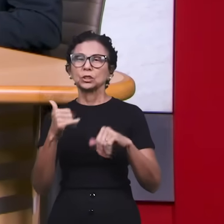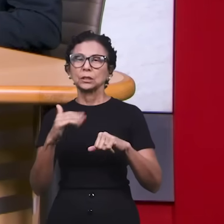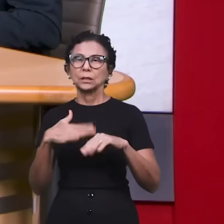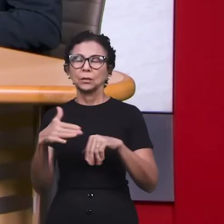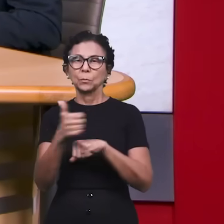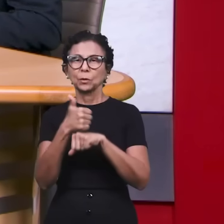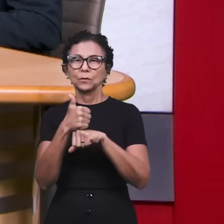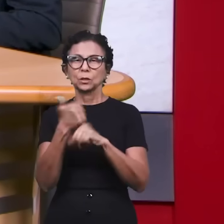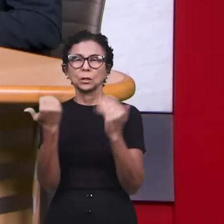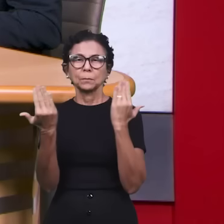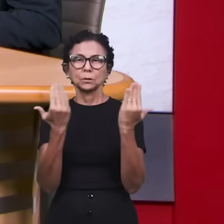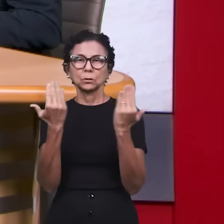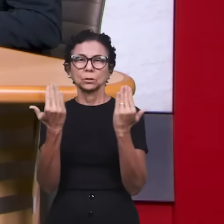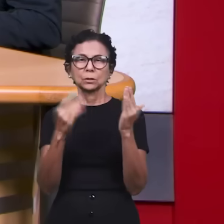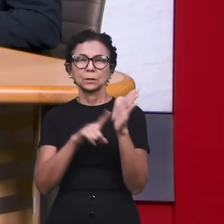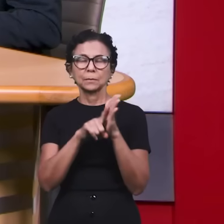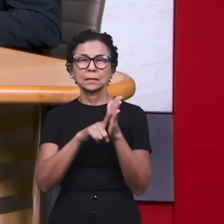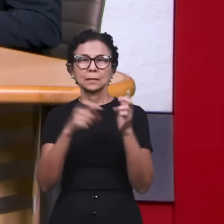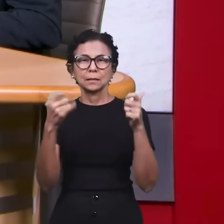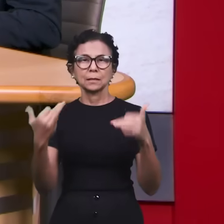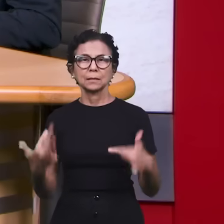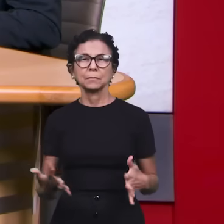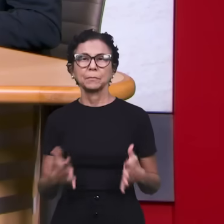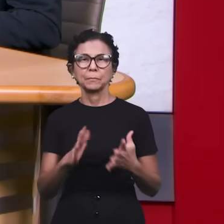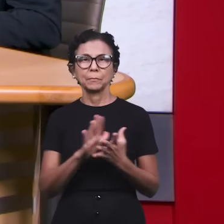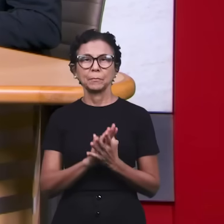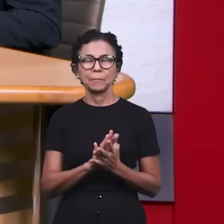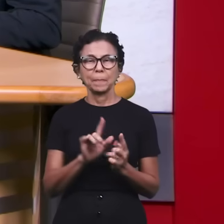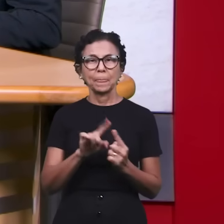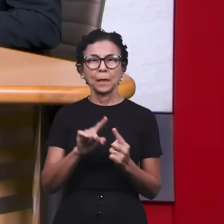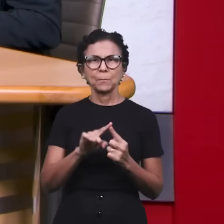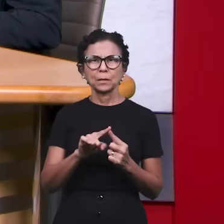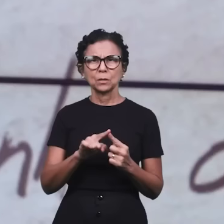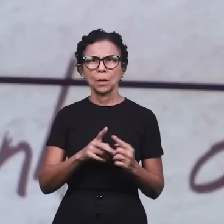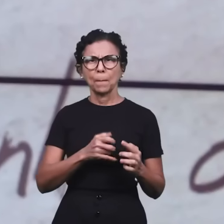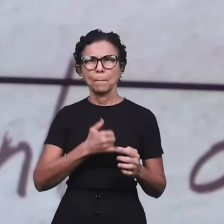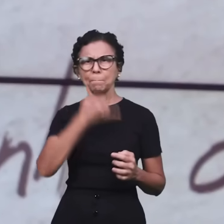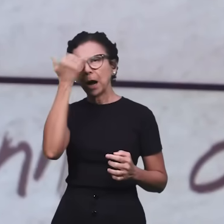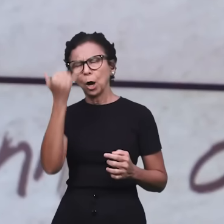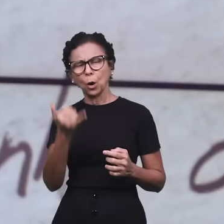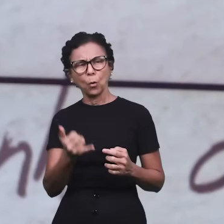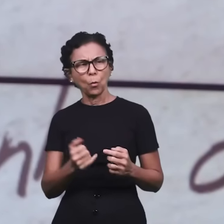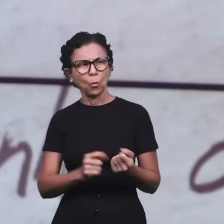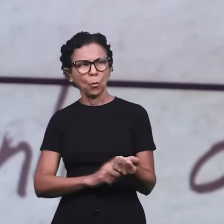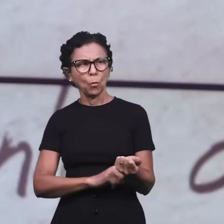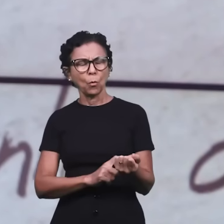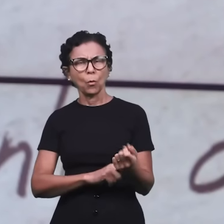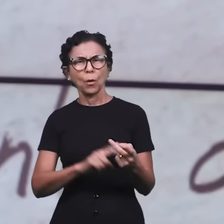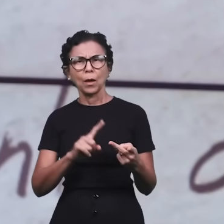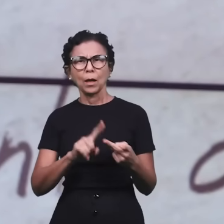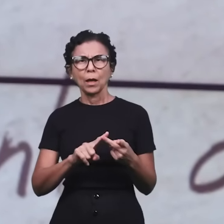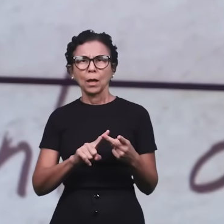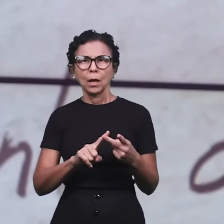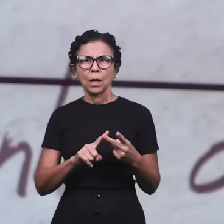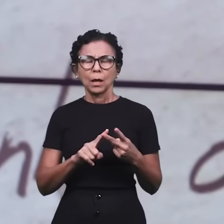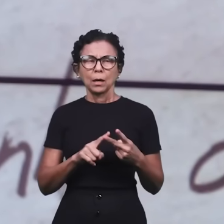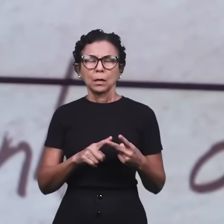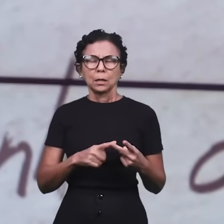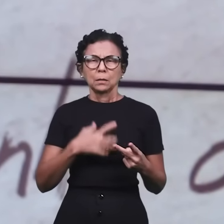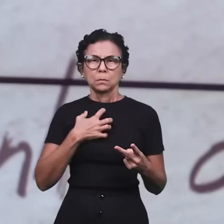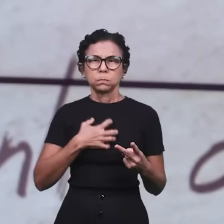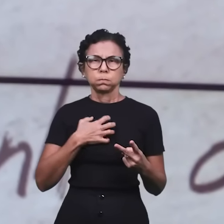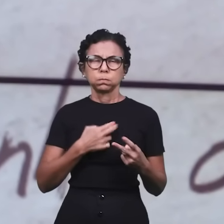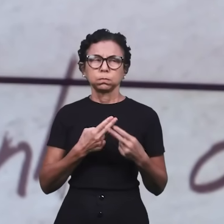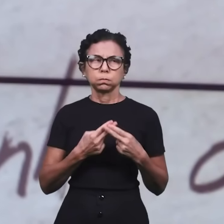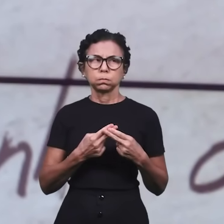um argumento, esses 4 tipos, que é uma ira explosiva, uma ira